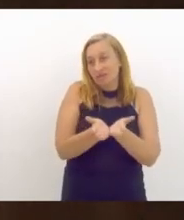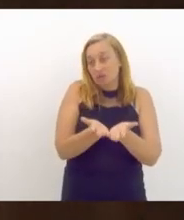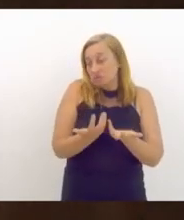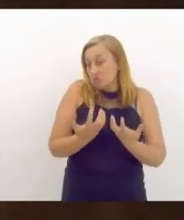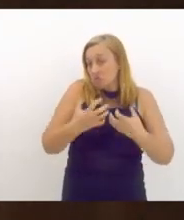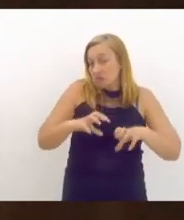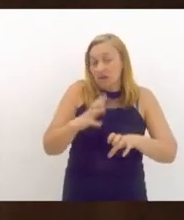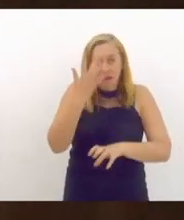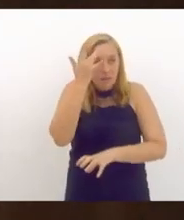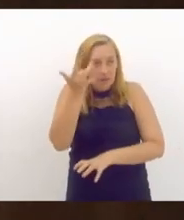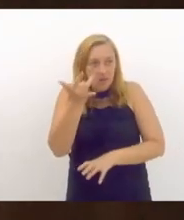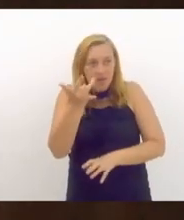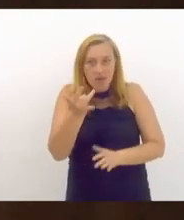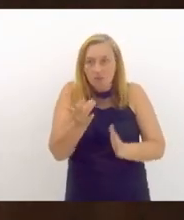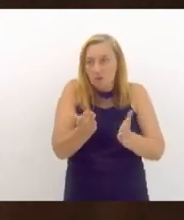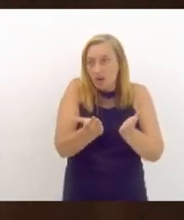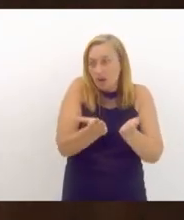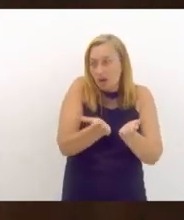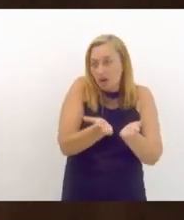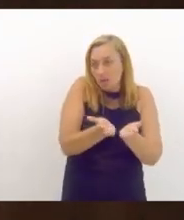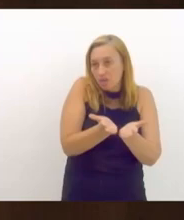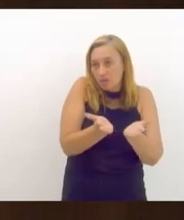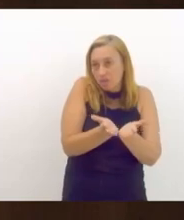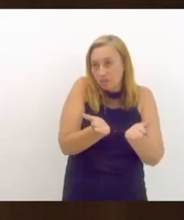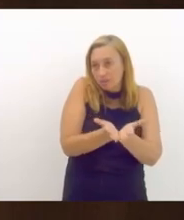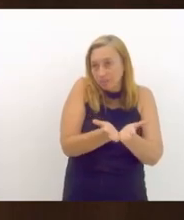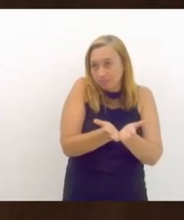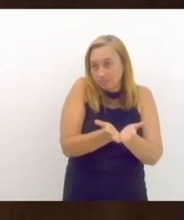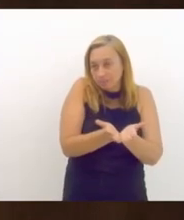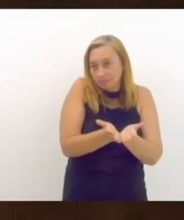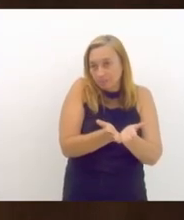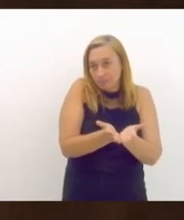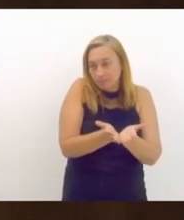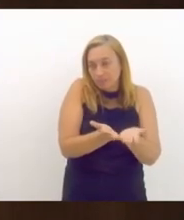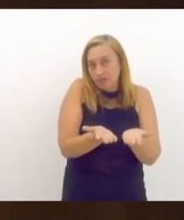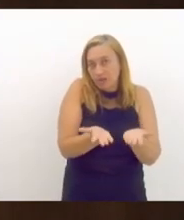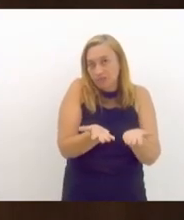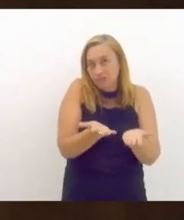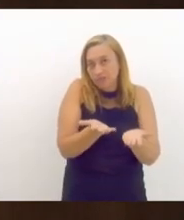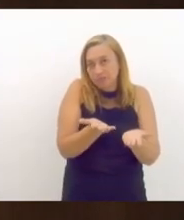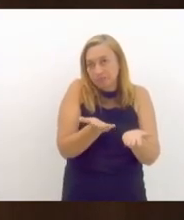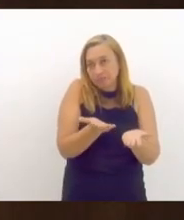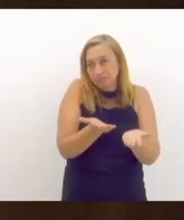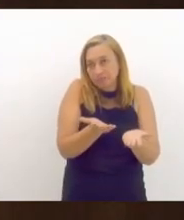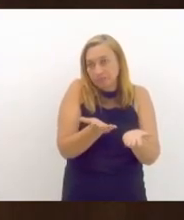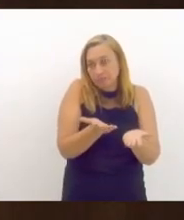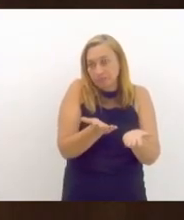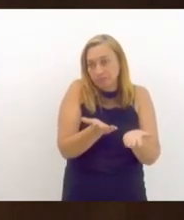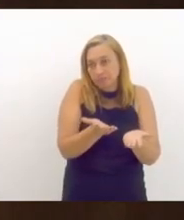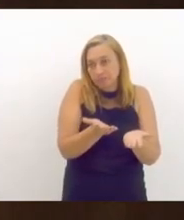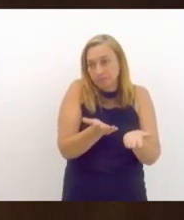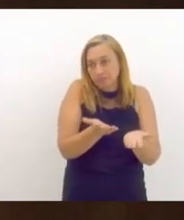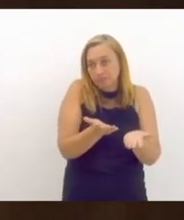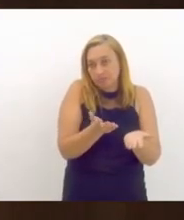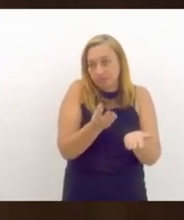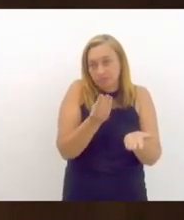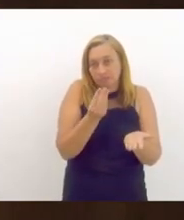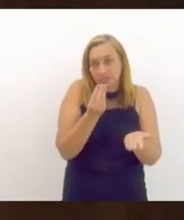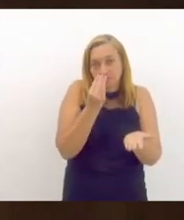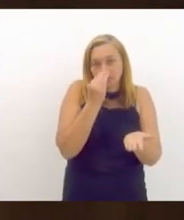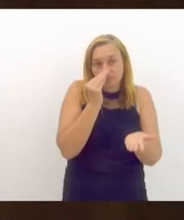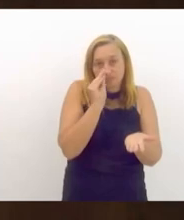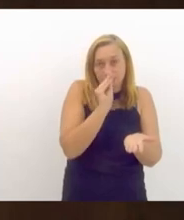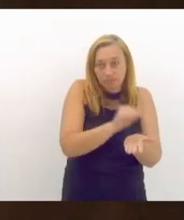que amanhã os evangélicos, não é, sejam, de alguma forma, mal entendidos, perseguido